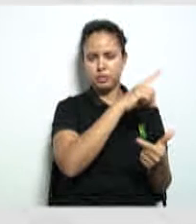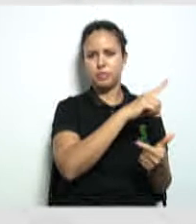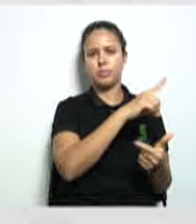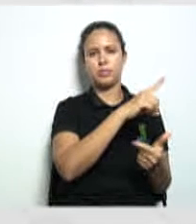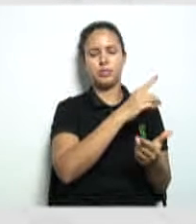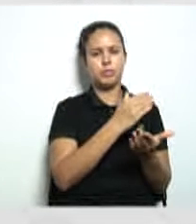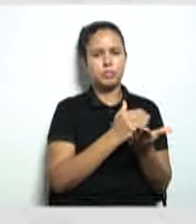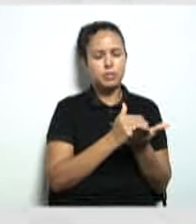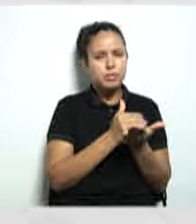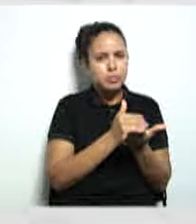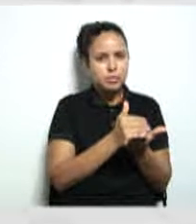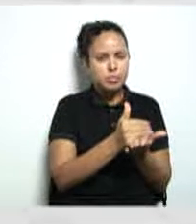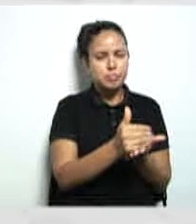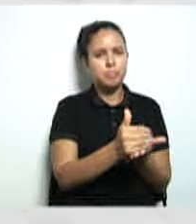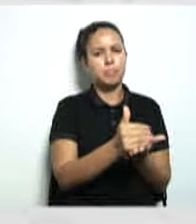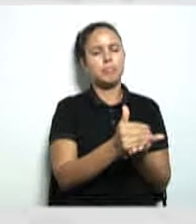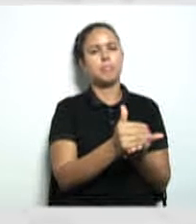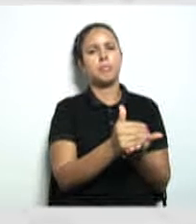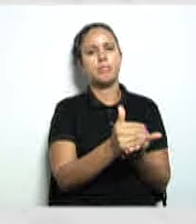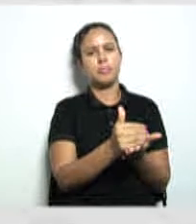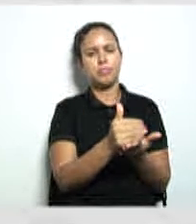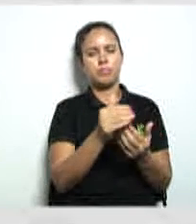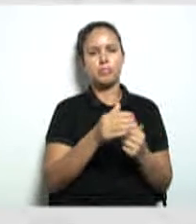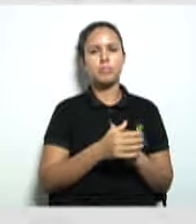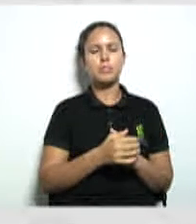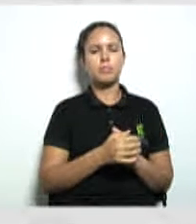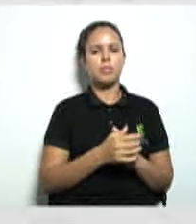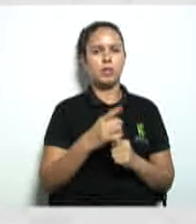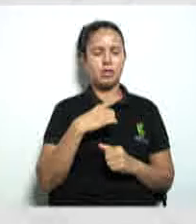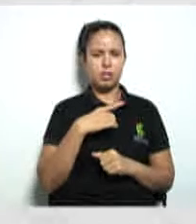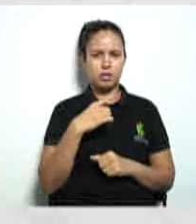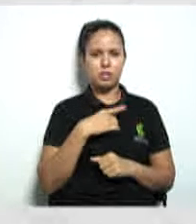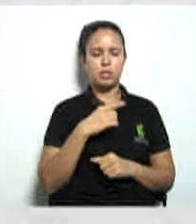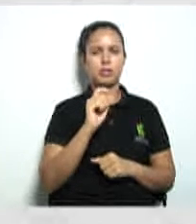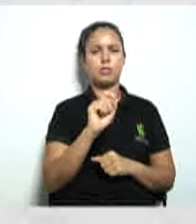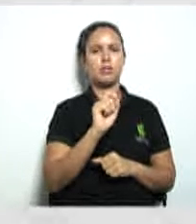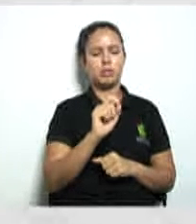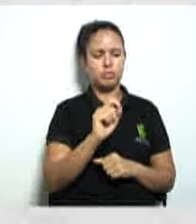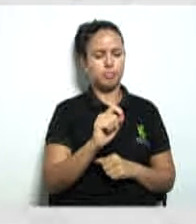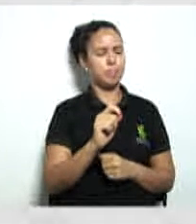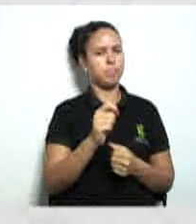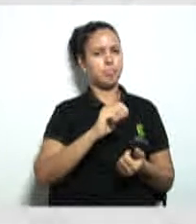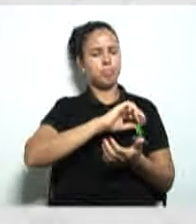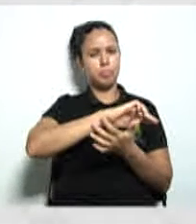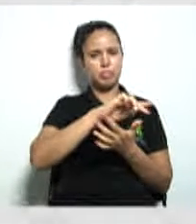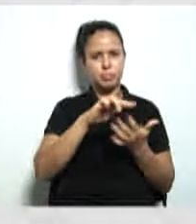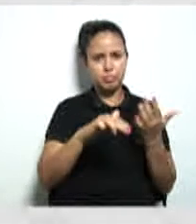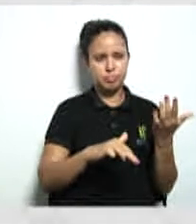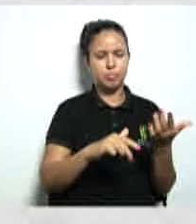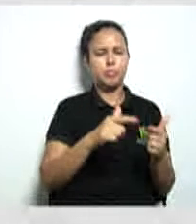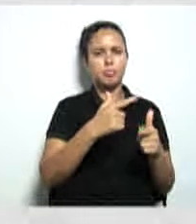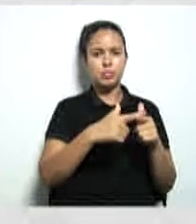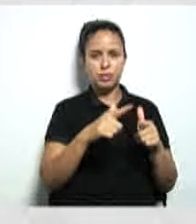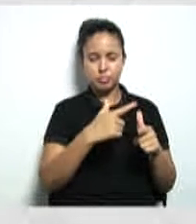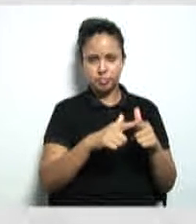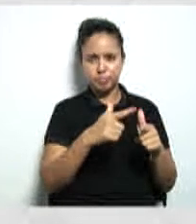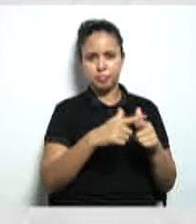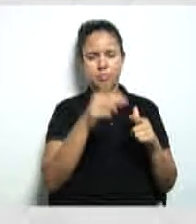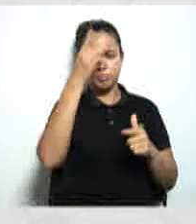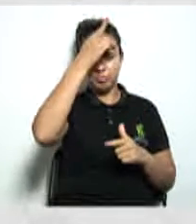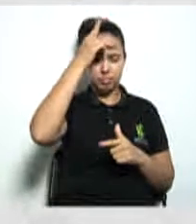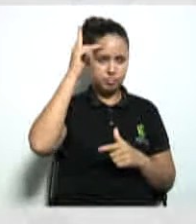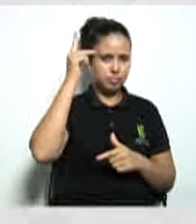mas havia essas condições, né, que contribuíam para que os operários estivessem